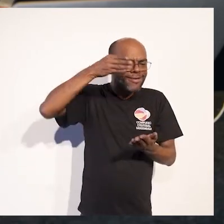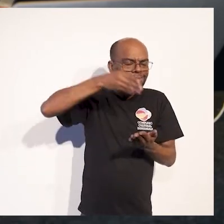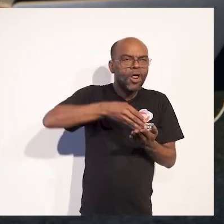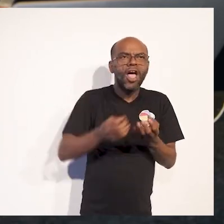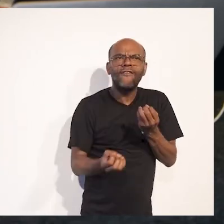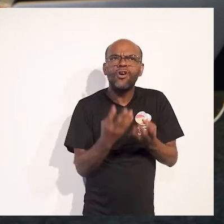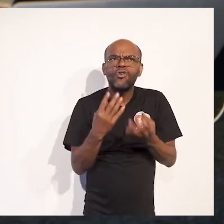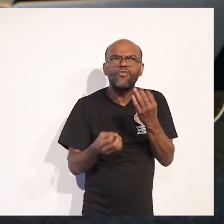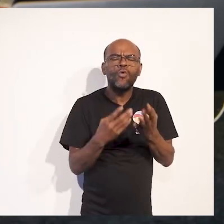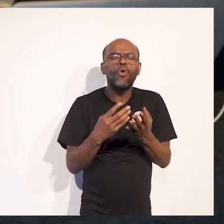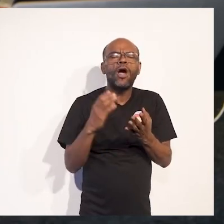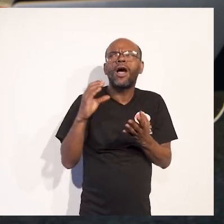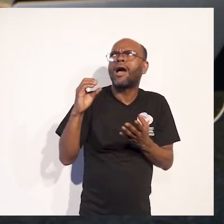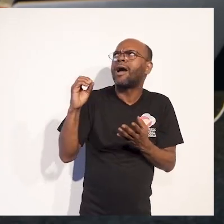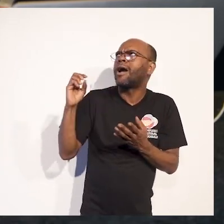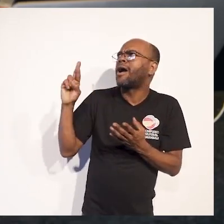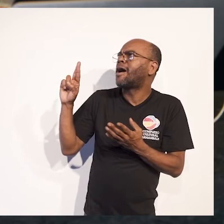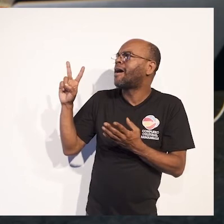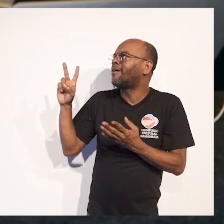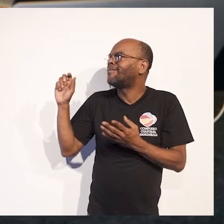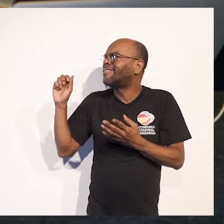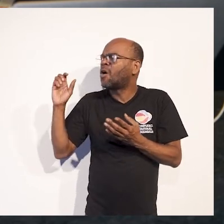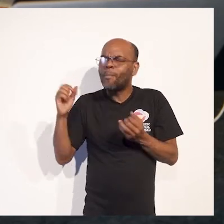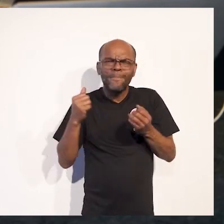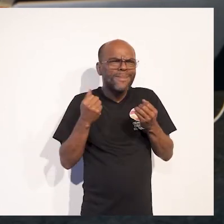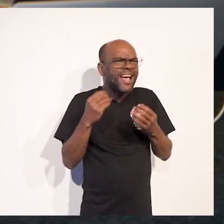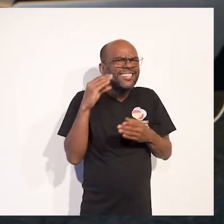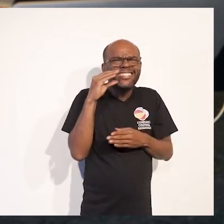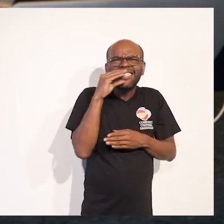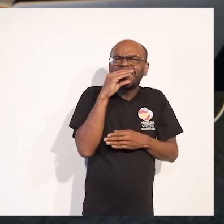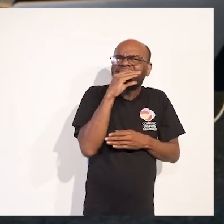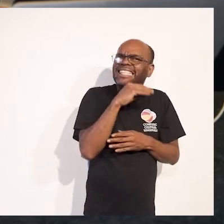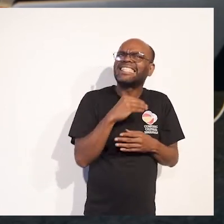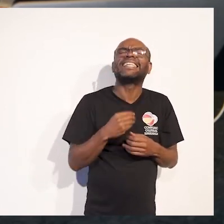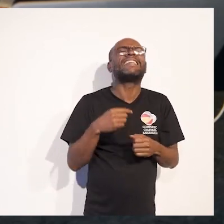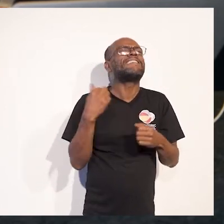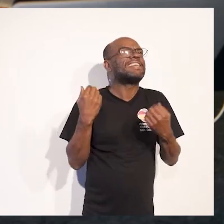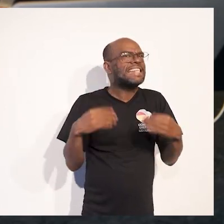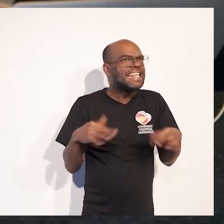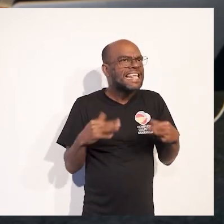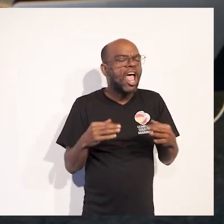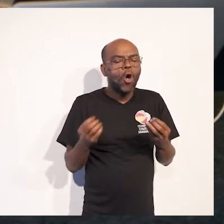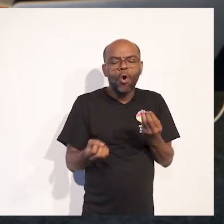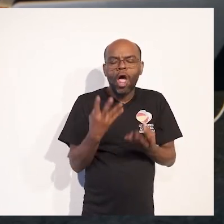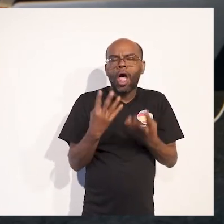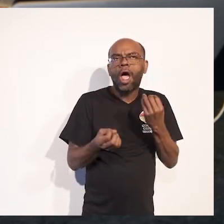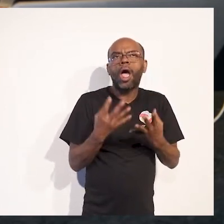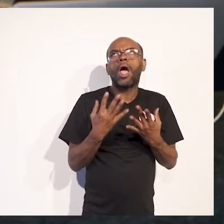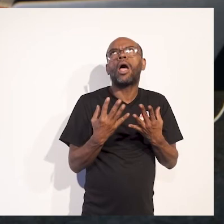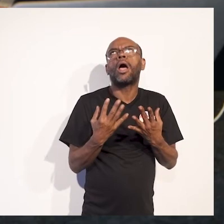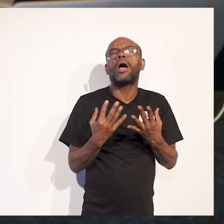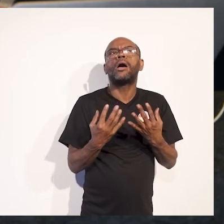colocava no carvão, mais quente esse carvão ficava. E quanto mais quente esse carvão